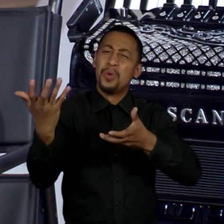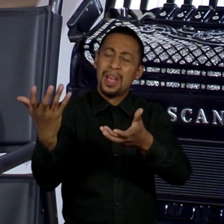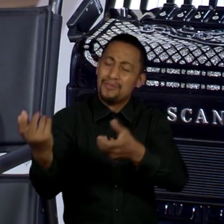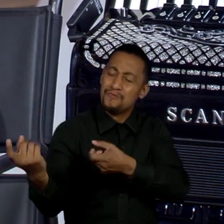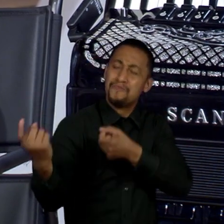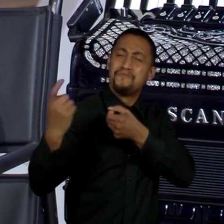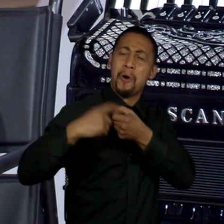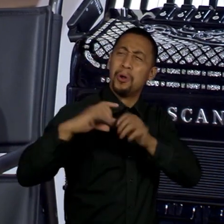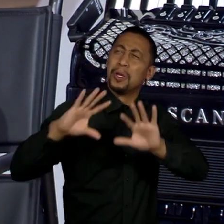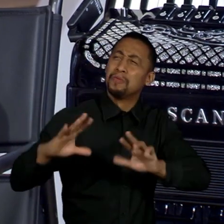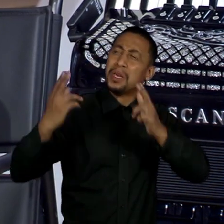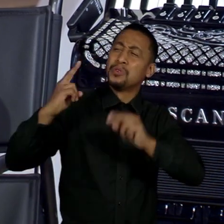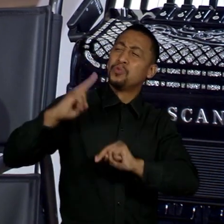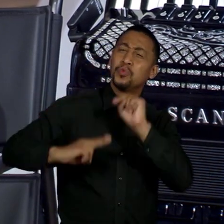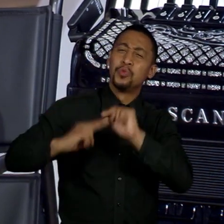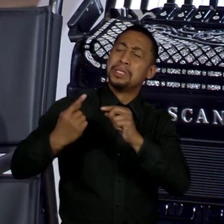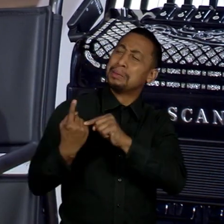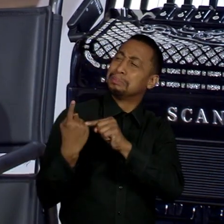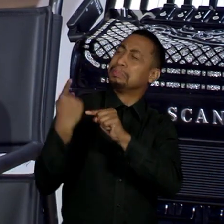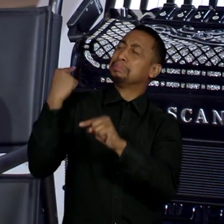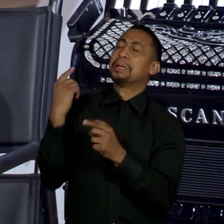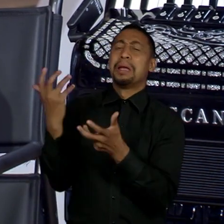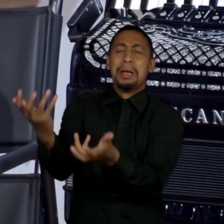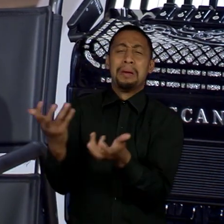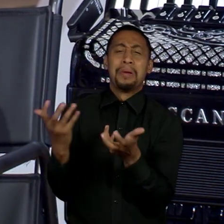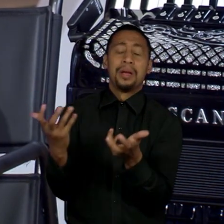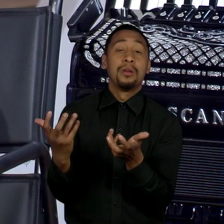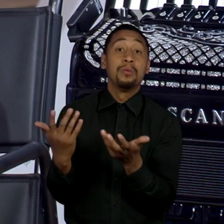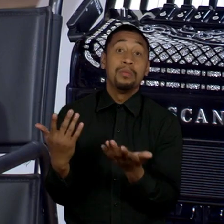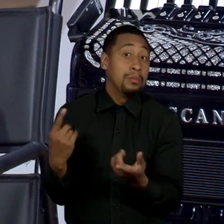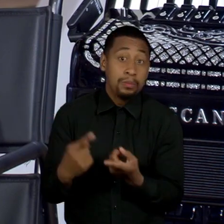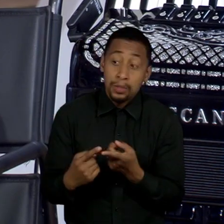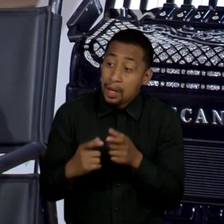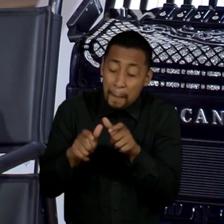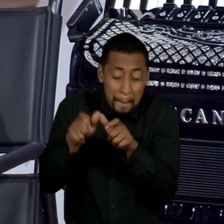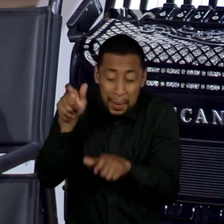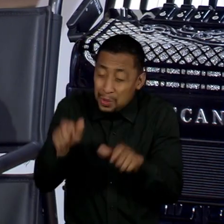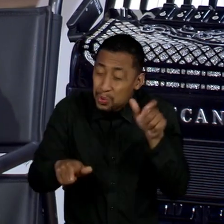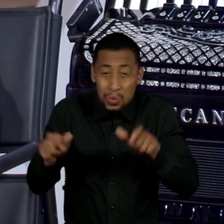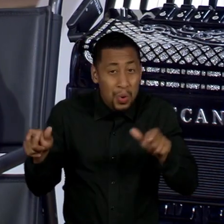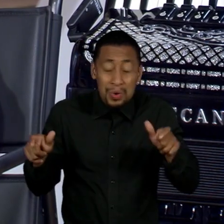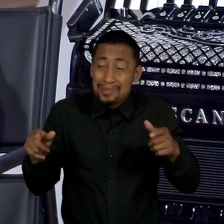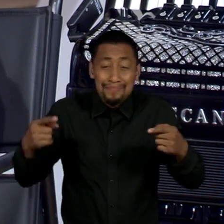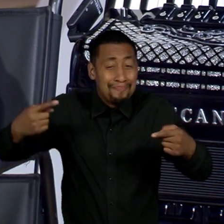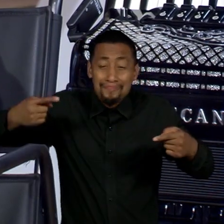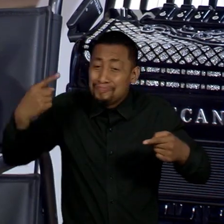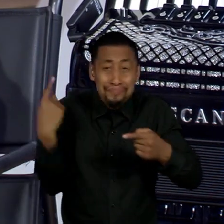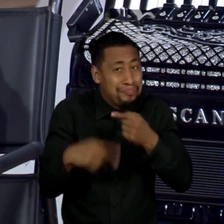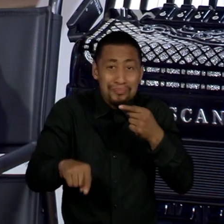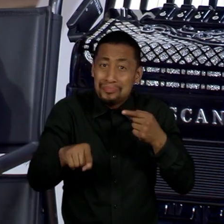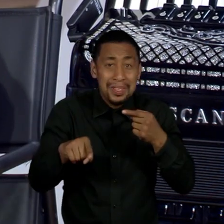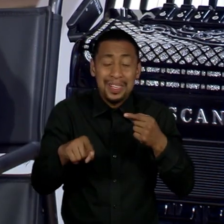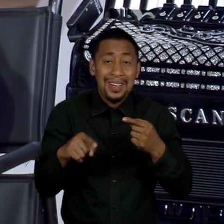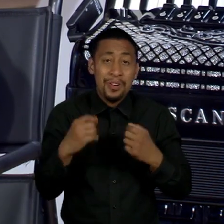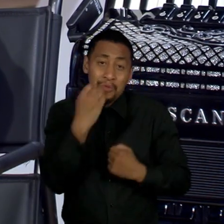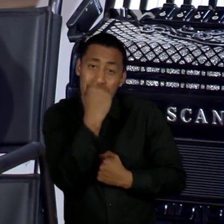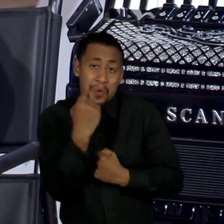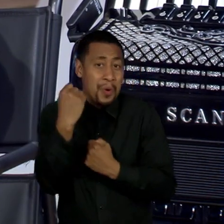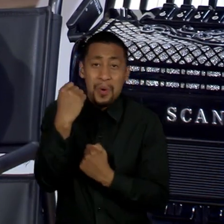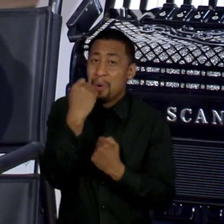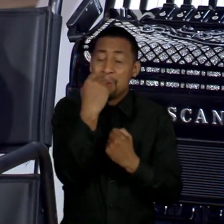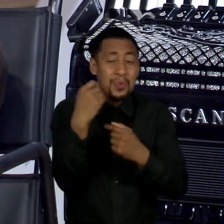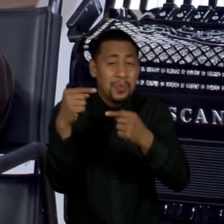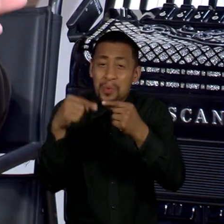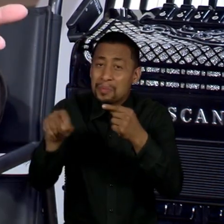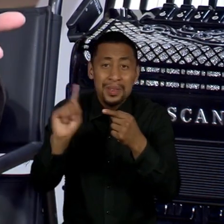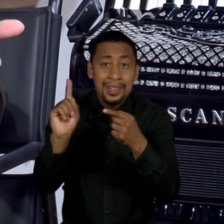Porque alguns artistas que não são forrozeiros, que o seu repertório não tem nada a ver com forró, estão tomando o espaço